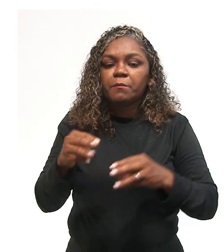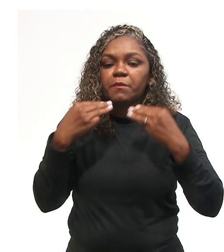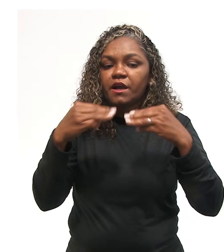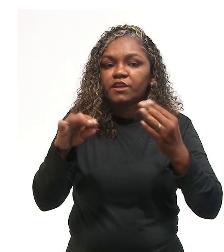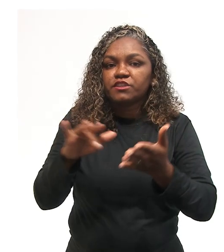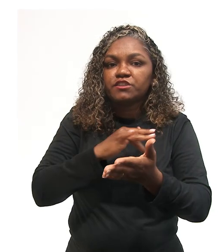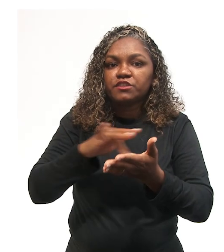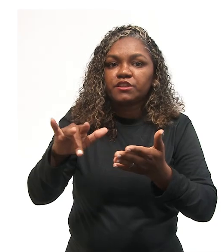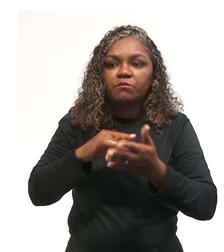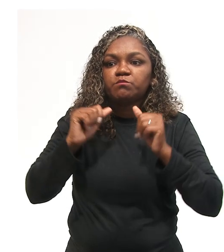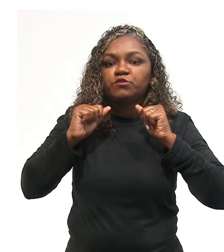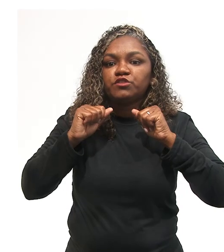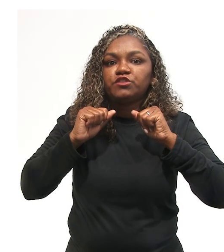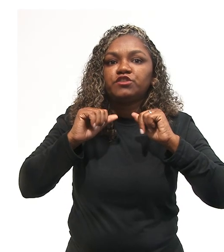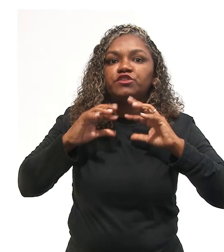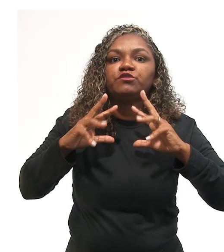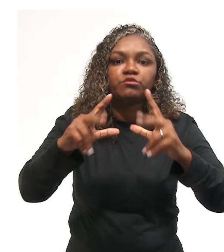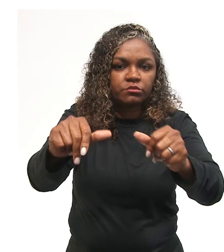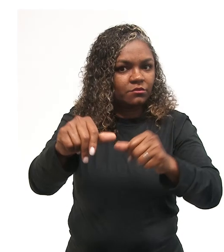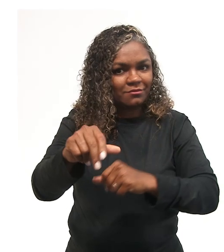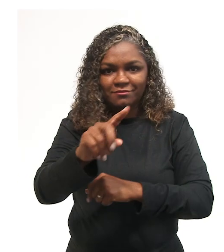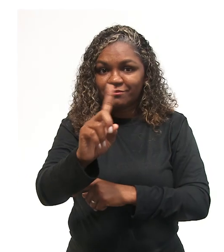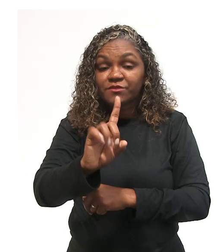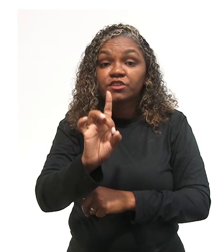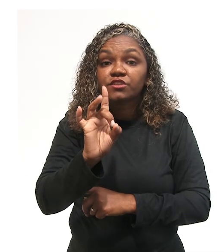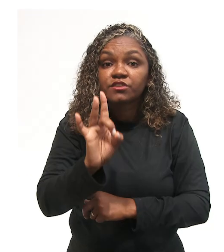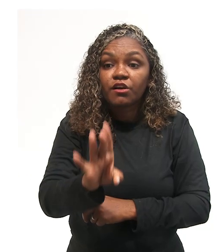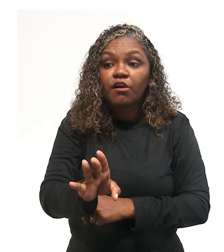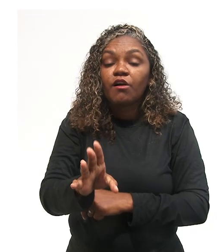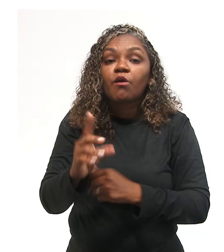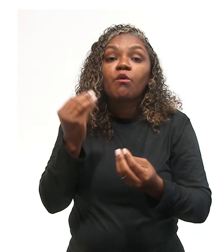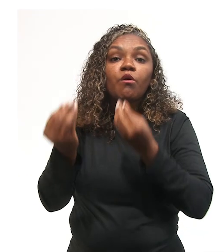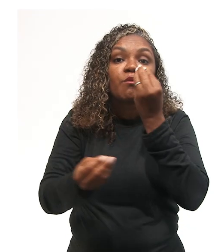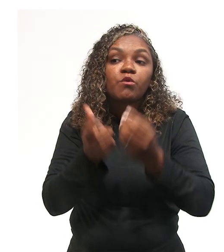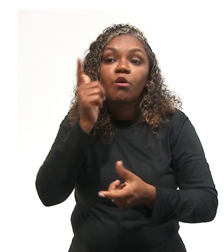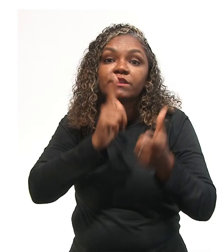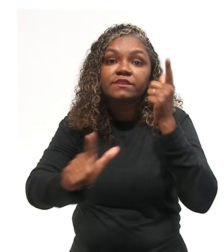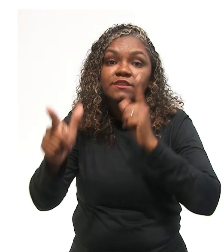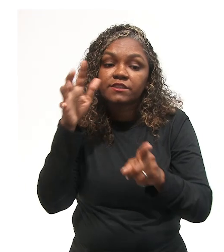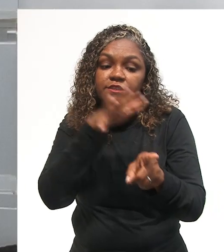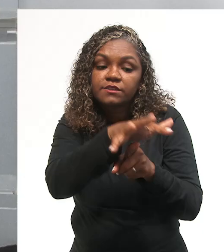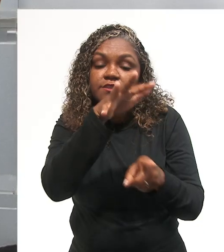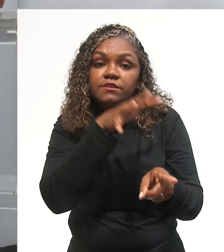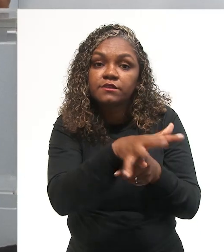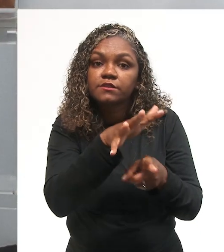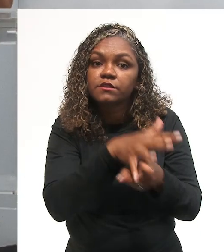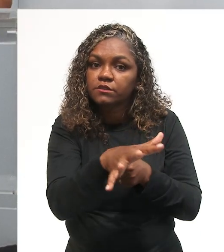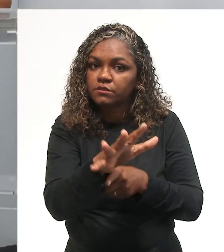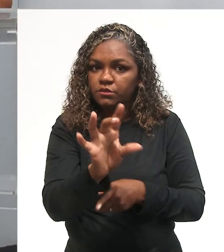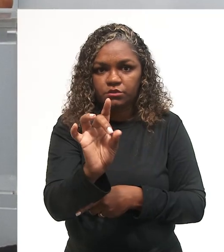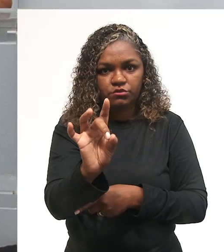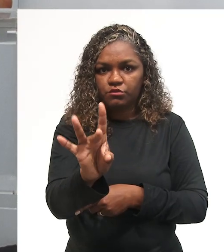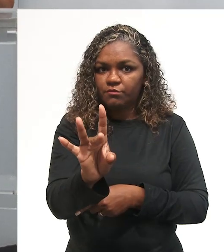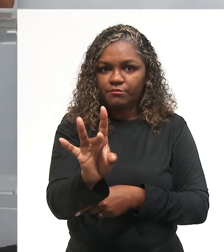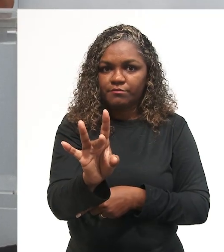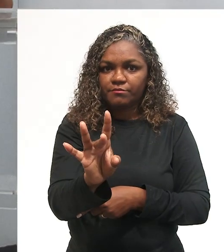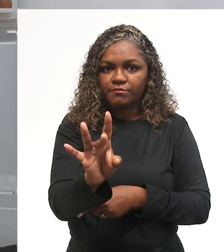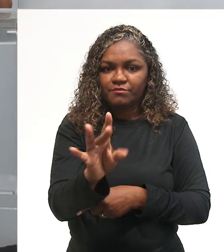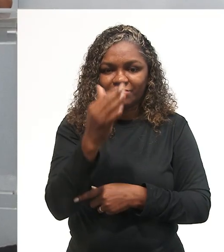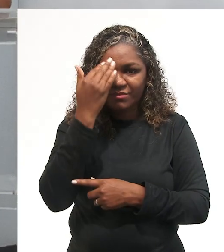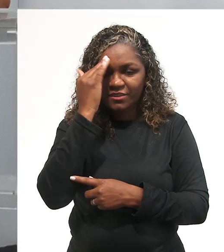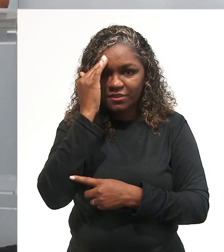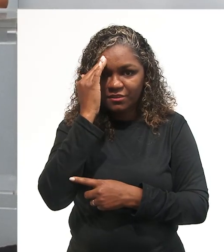em quais são utilizadas para atrair clientes. Estamos, então, trazendo uma delimitação